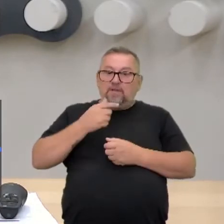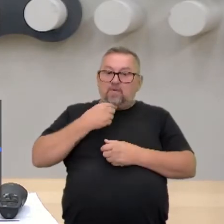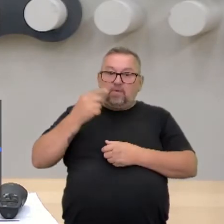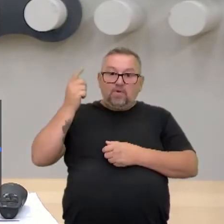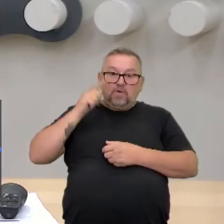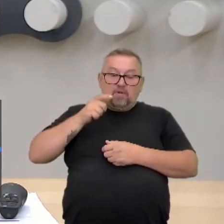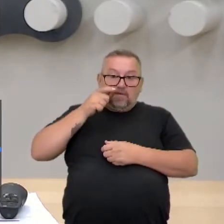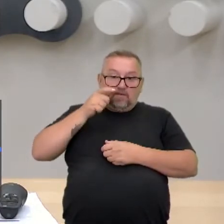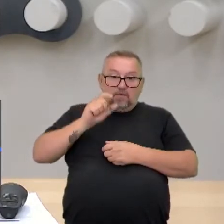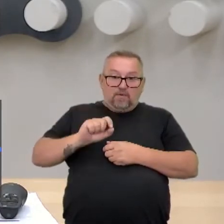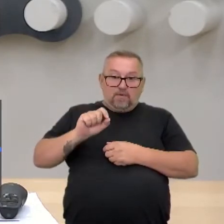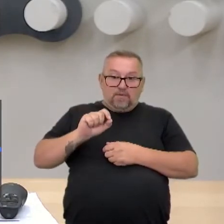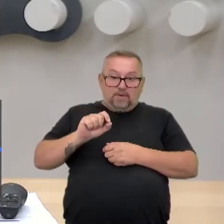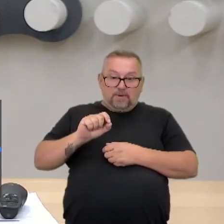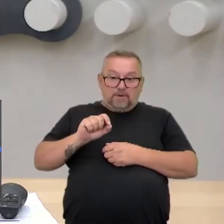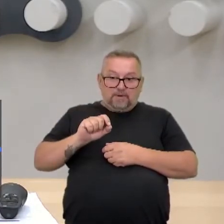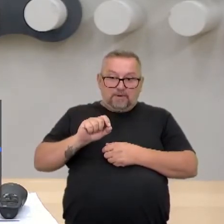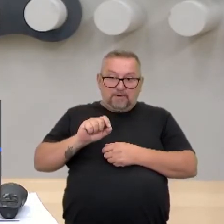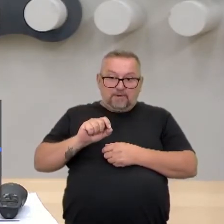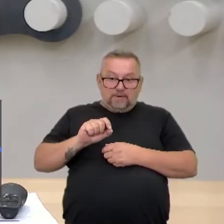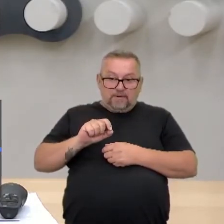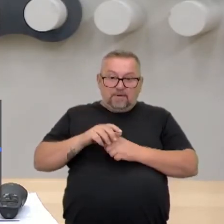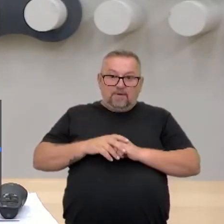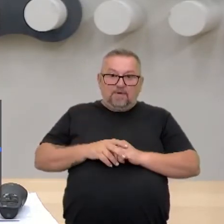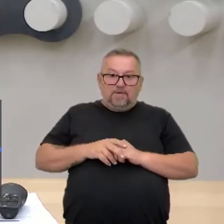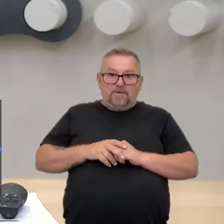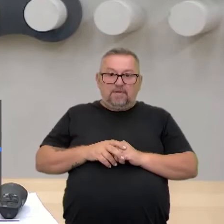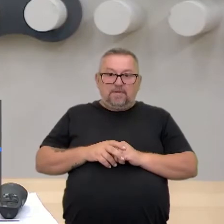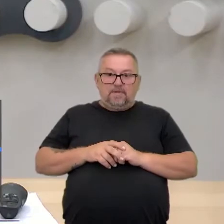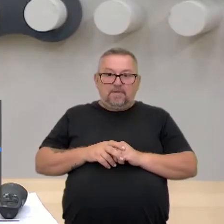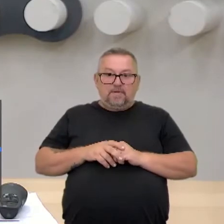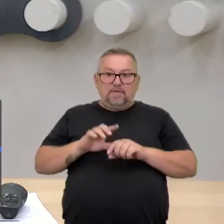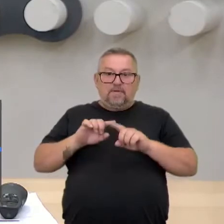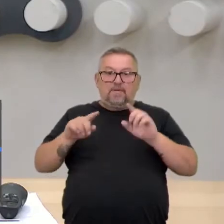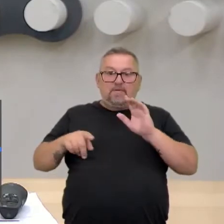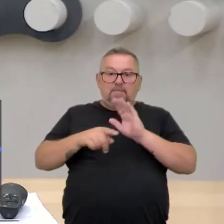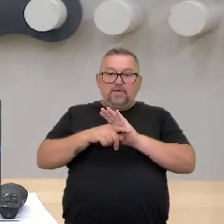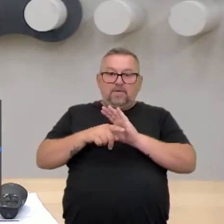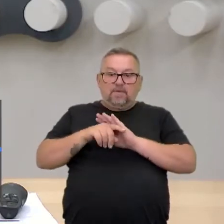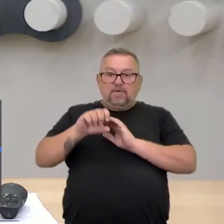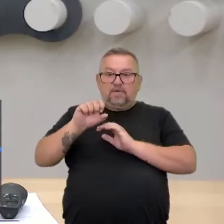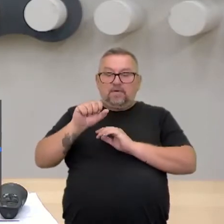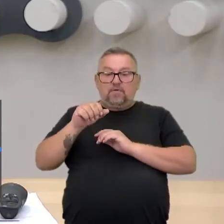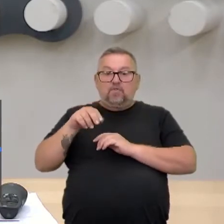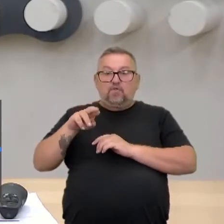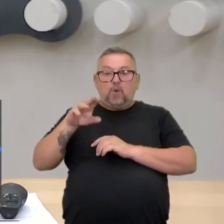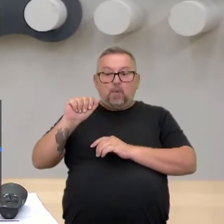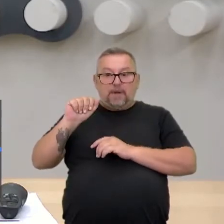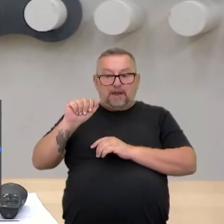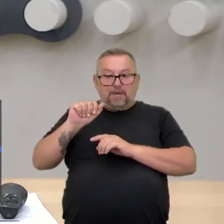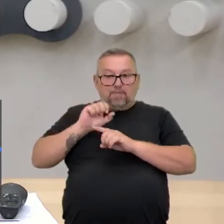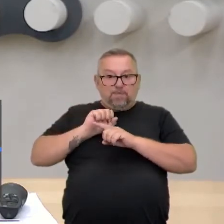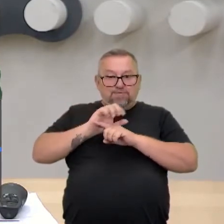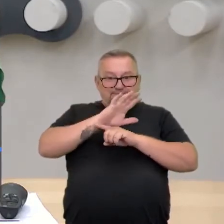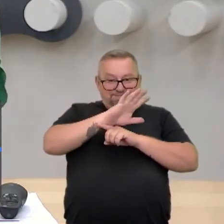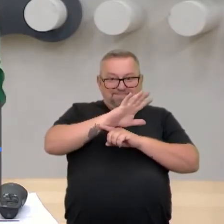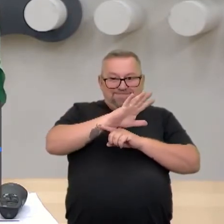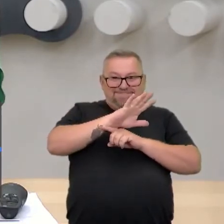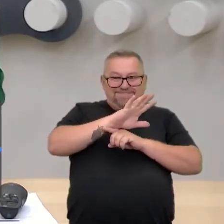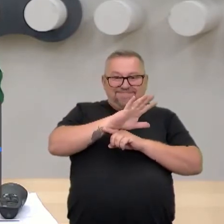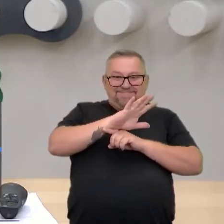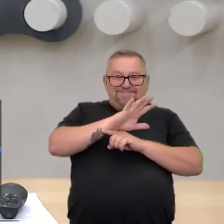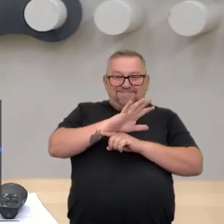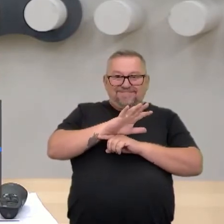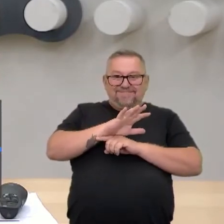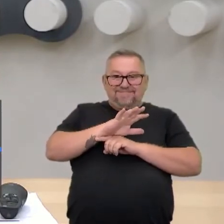esses homens conseguem ver ali naquela parede do fundo da caverna são as sombras projetadas da